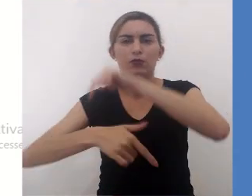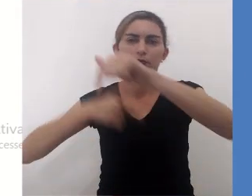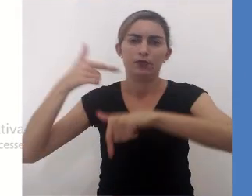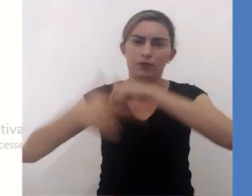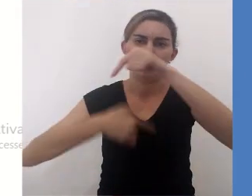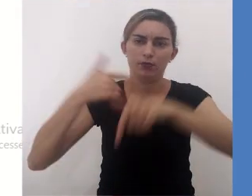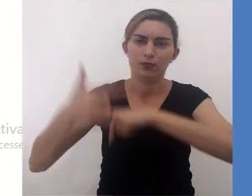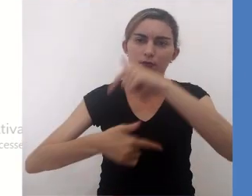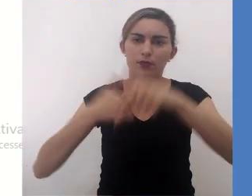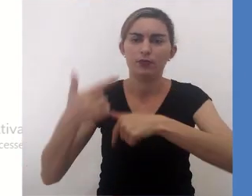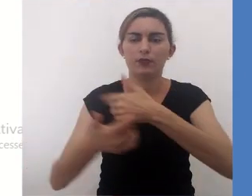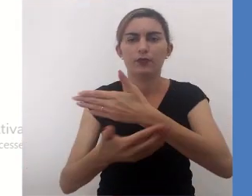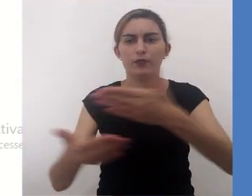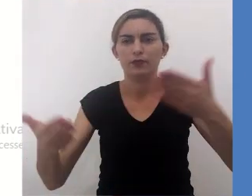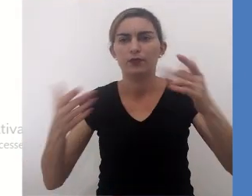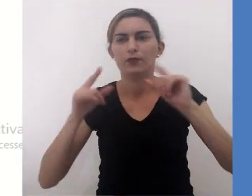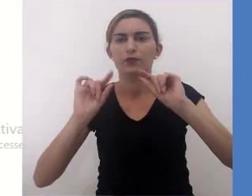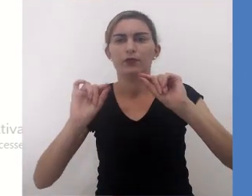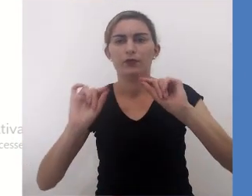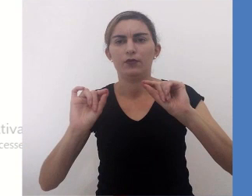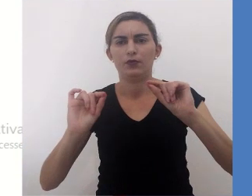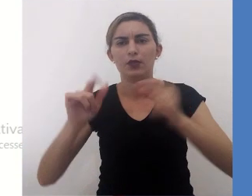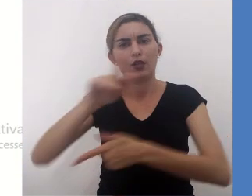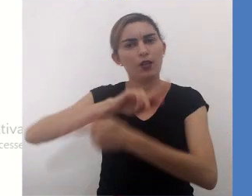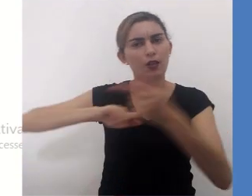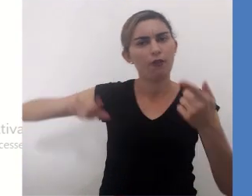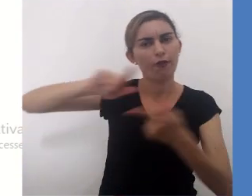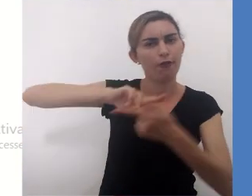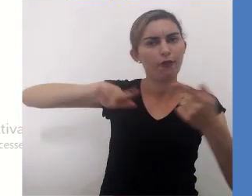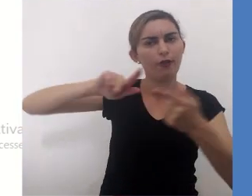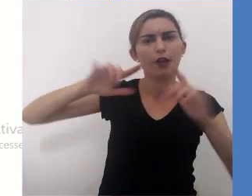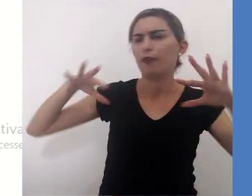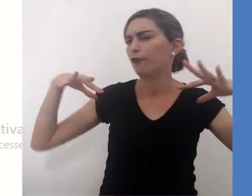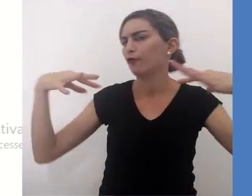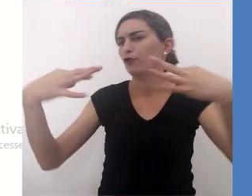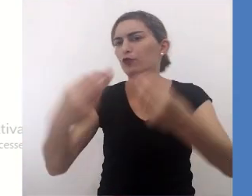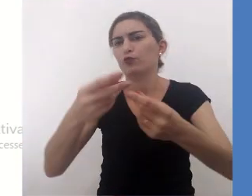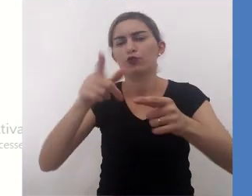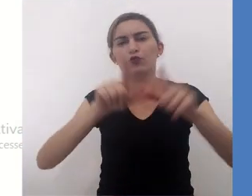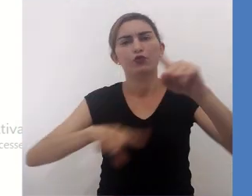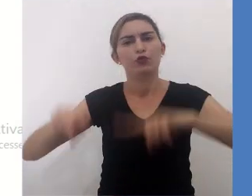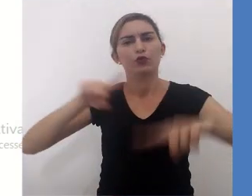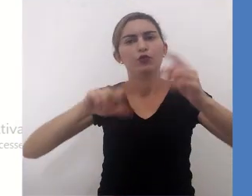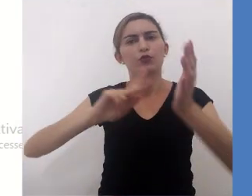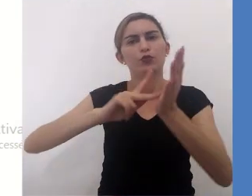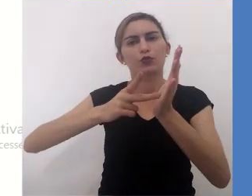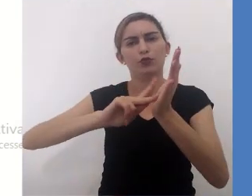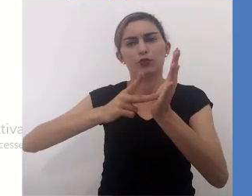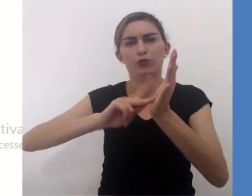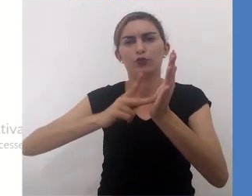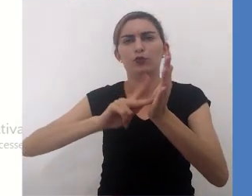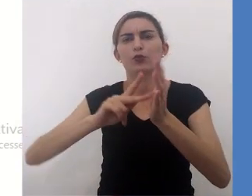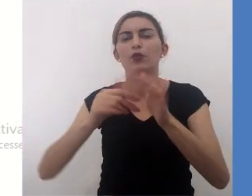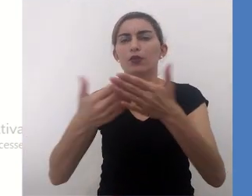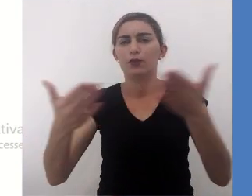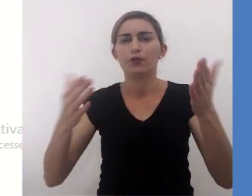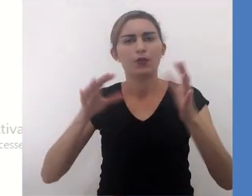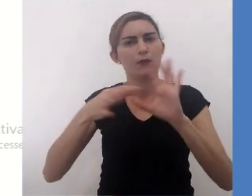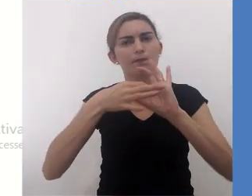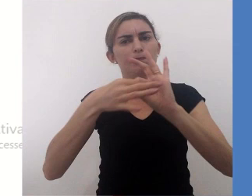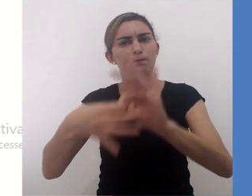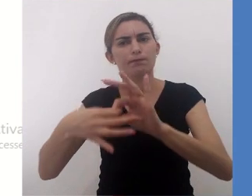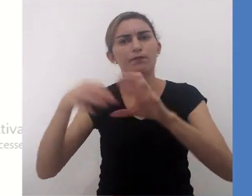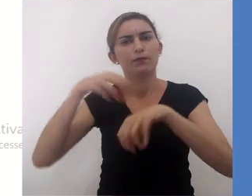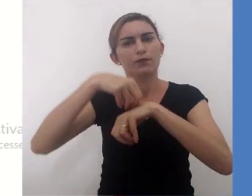trabalhadores, por meio de quê? De uma greve geral dirigida pelo sindicalismo. Né? Então essa corrente foi trazida